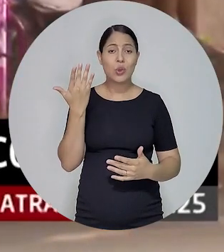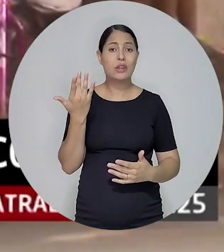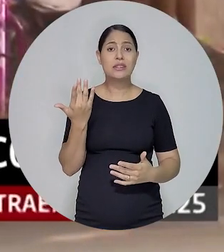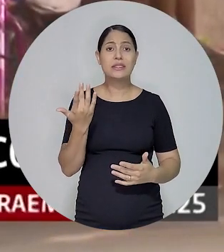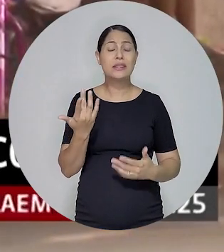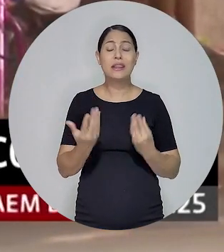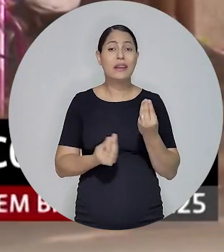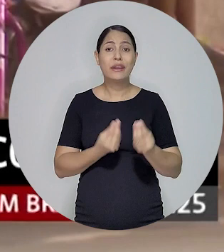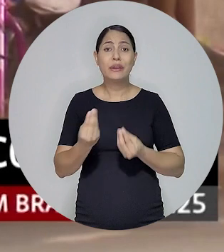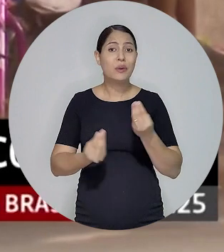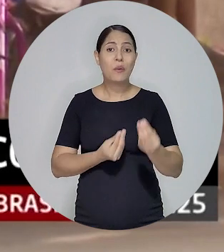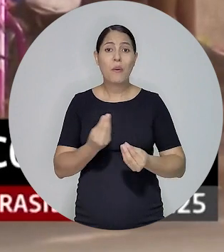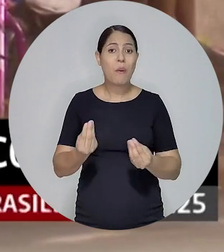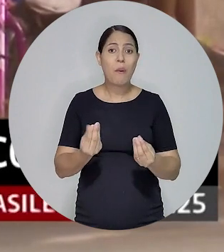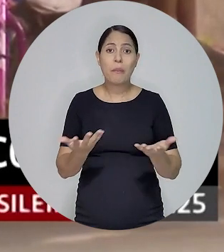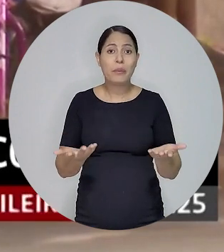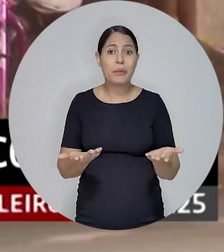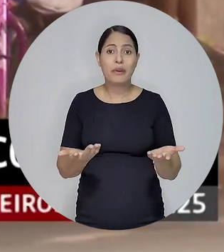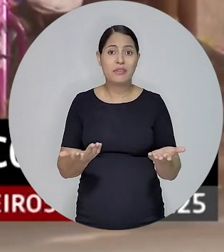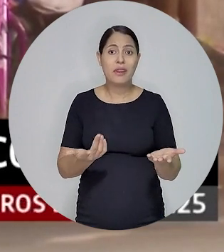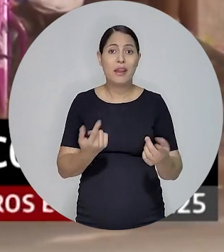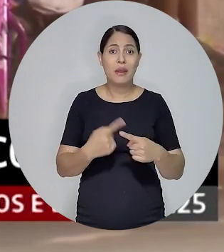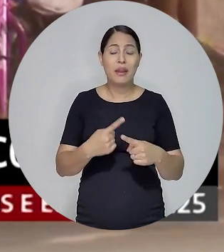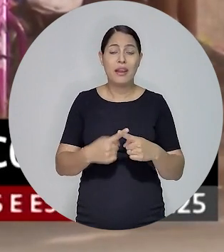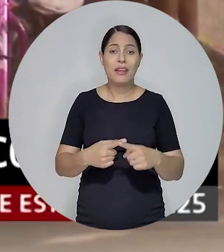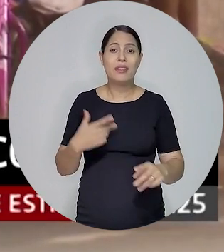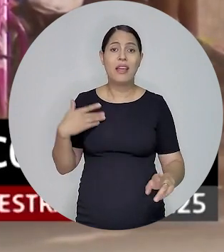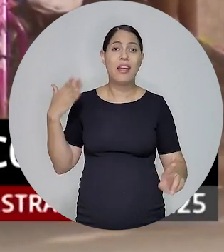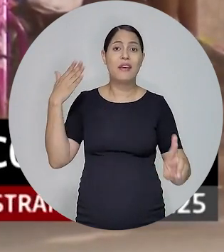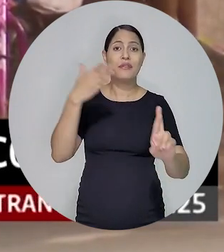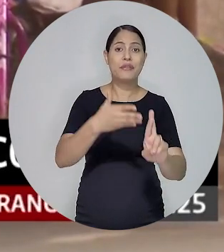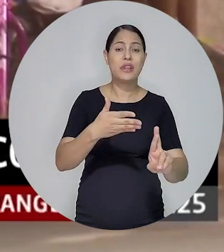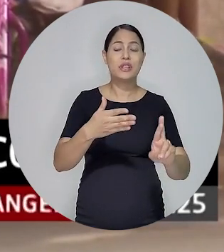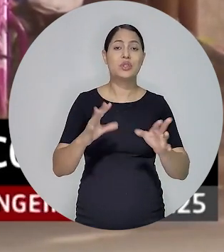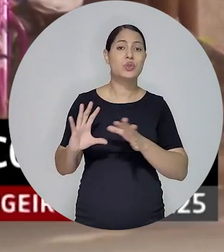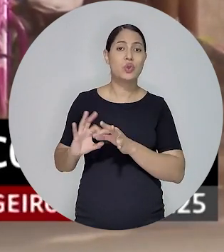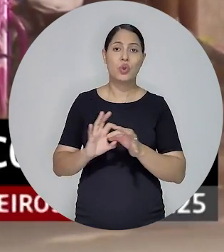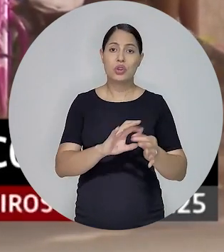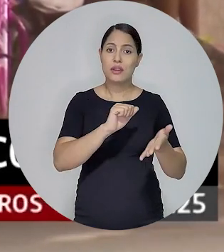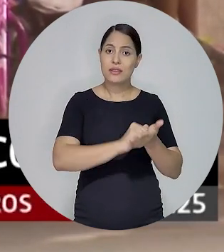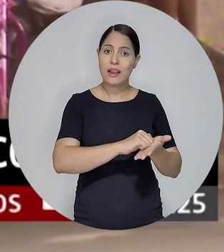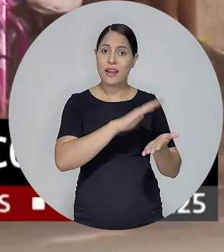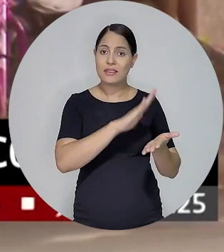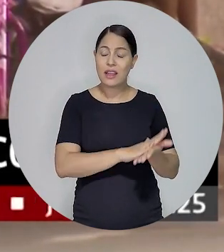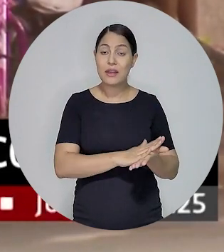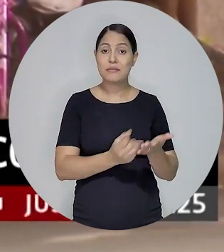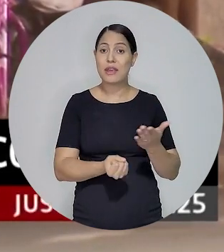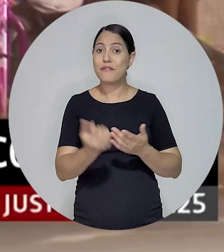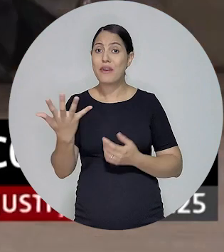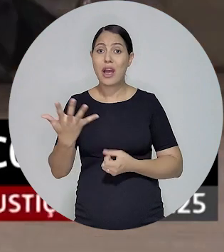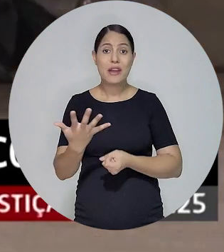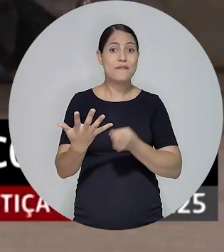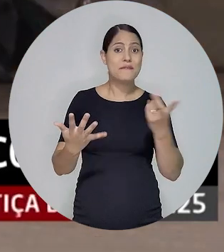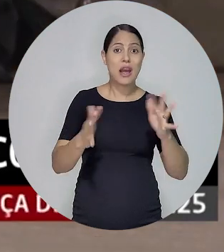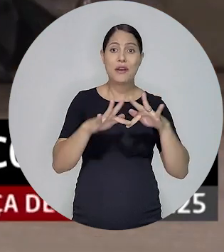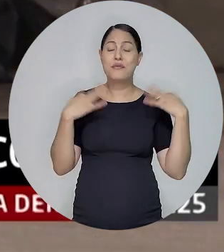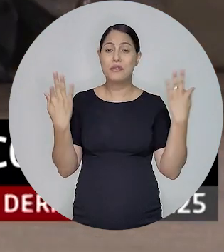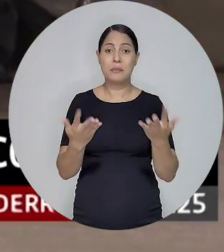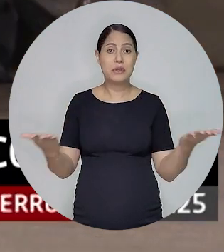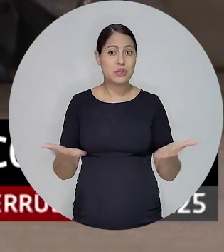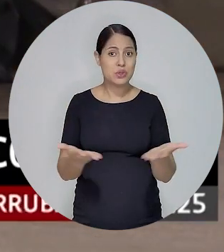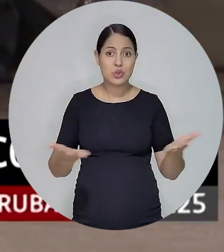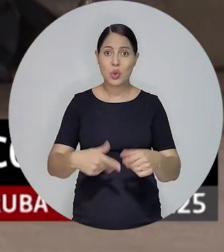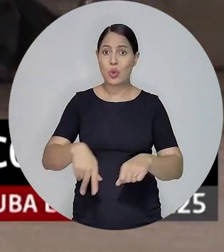que nem estão nem na fila por falta de capacidade dos centros de referência de assistência social de cadastrarem essas famílias, de